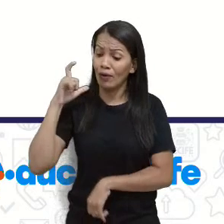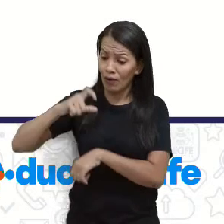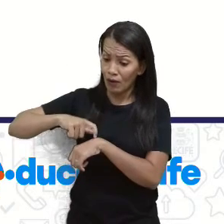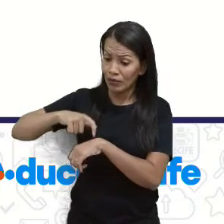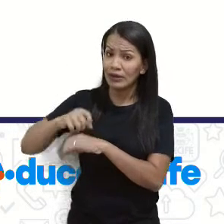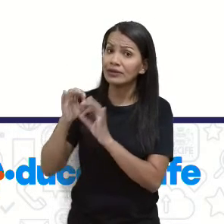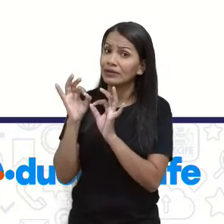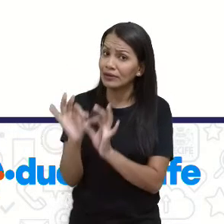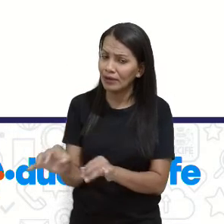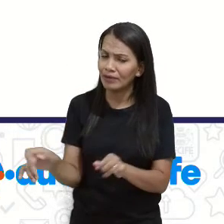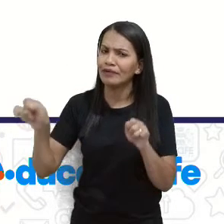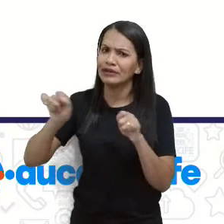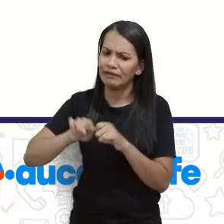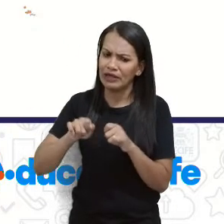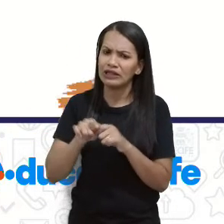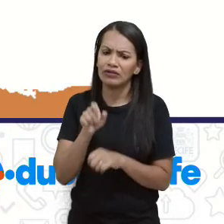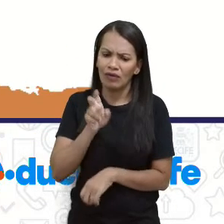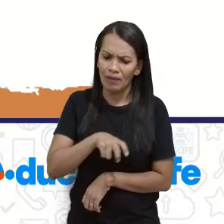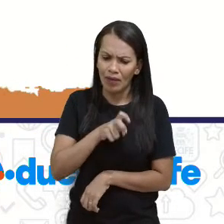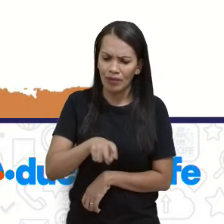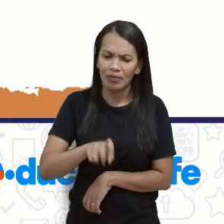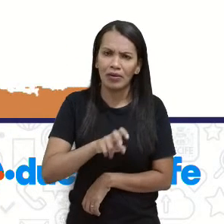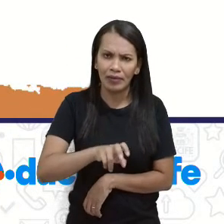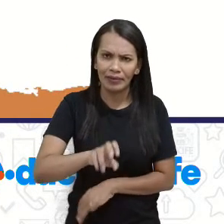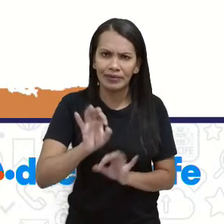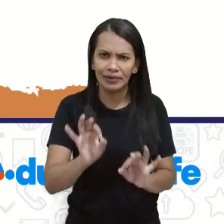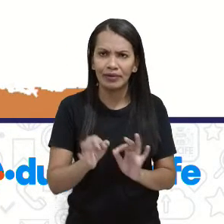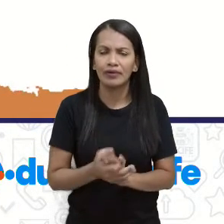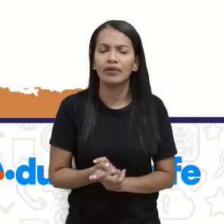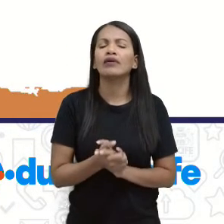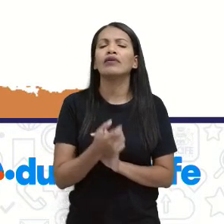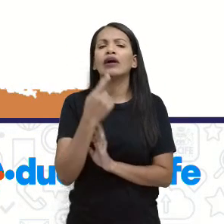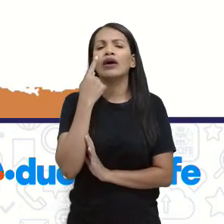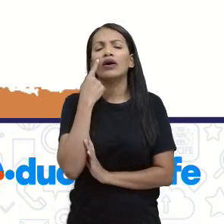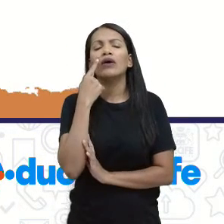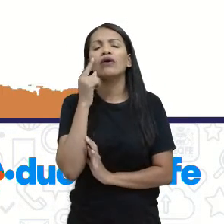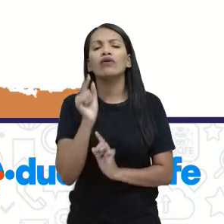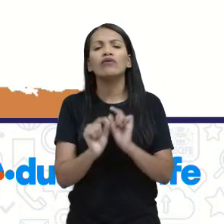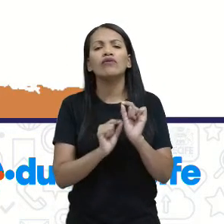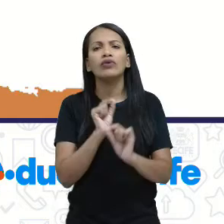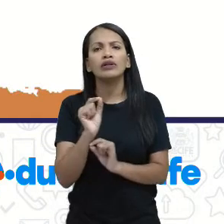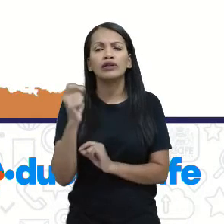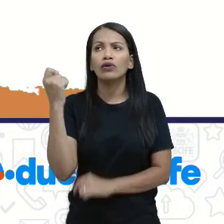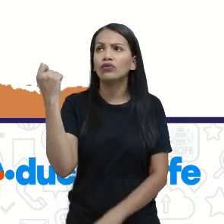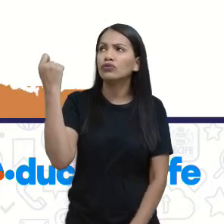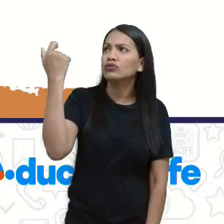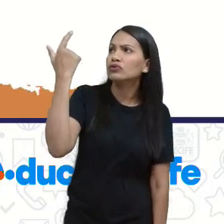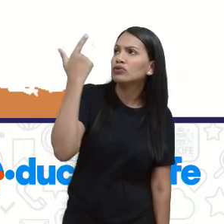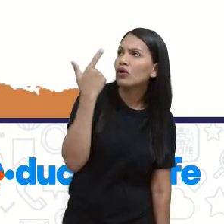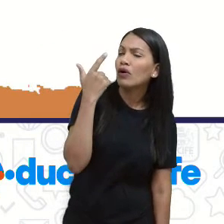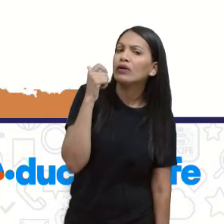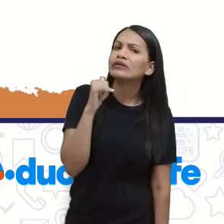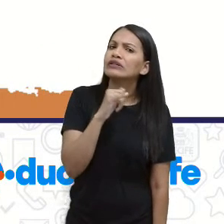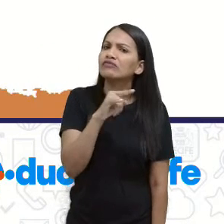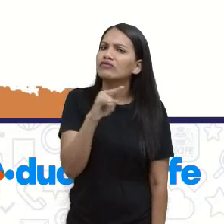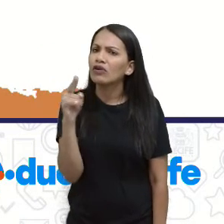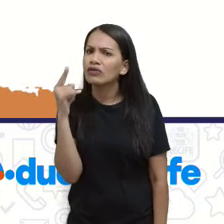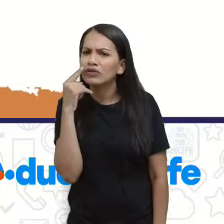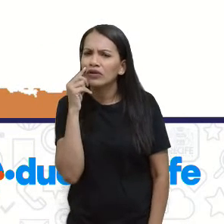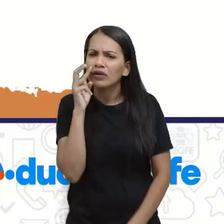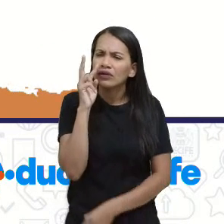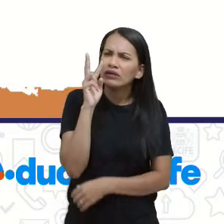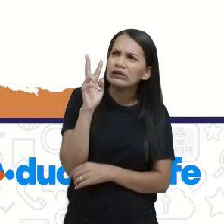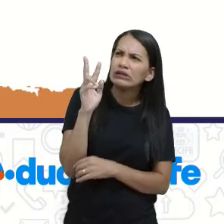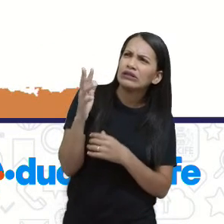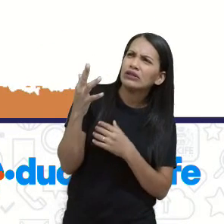complica para você. E aí observa bem. Quando você está lá, o sol do meio-dia, e se você já está vendo a miragem lá,